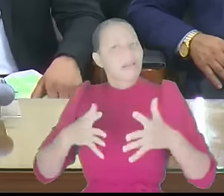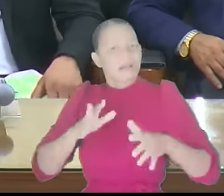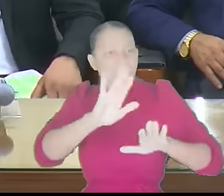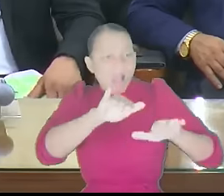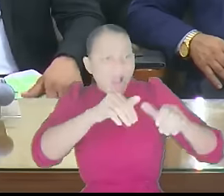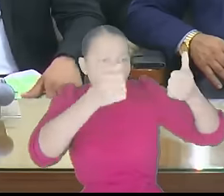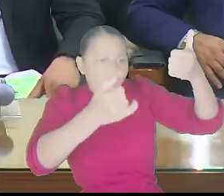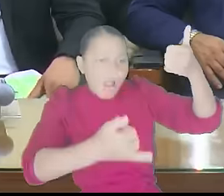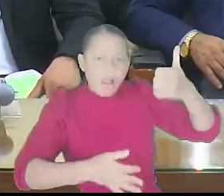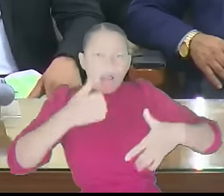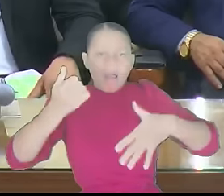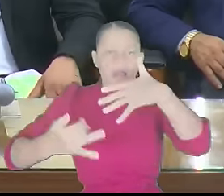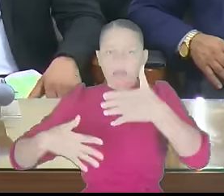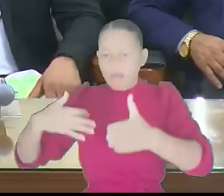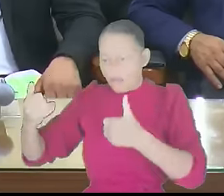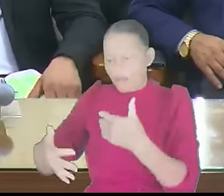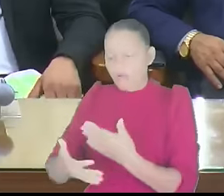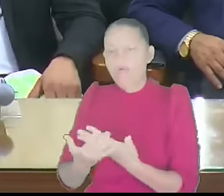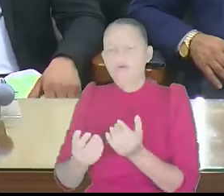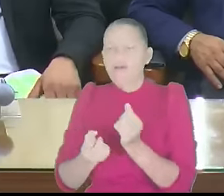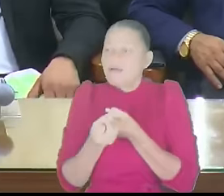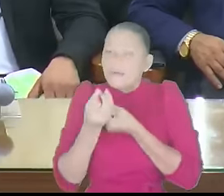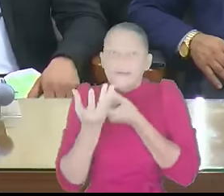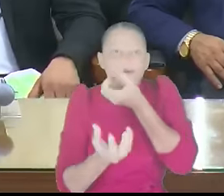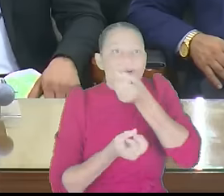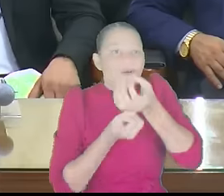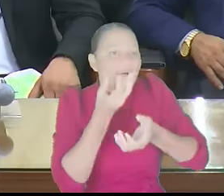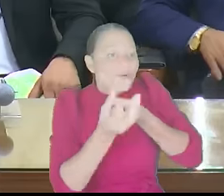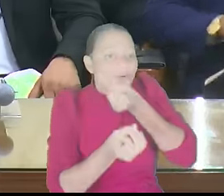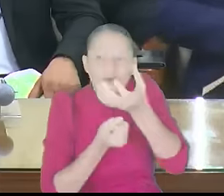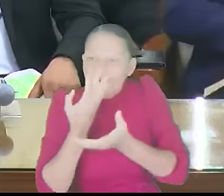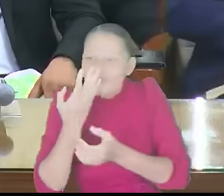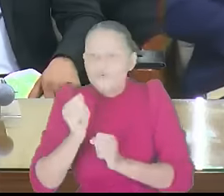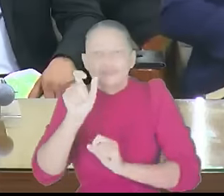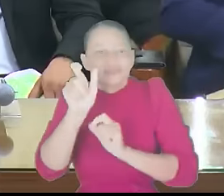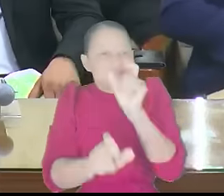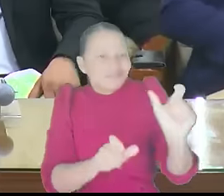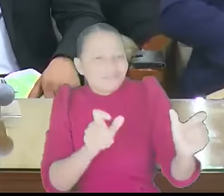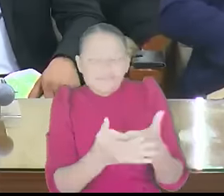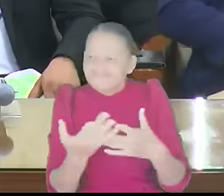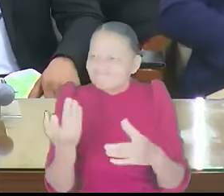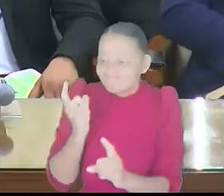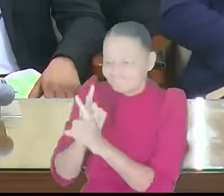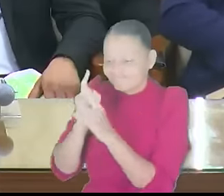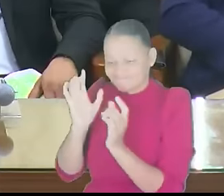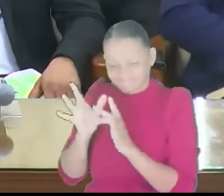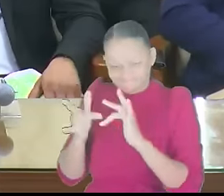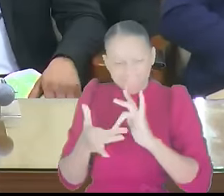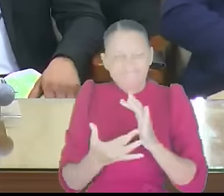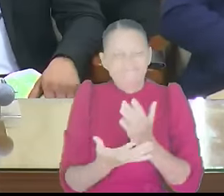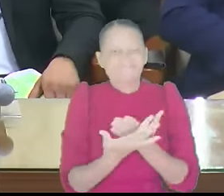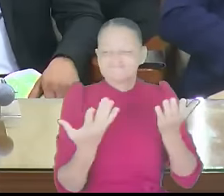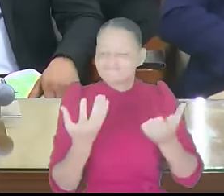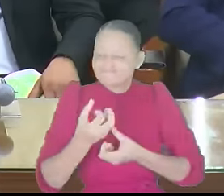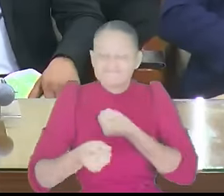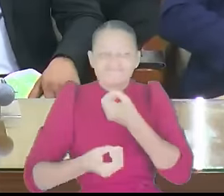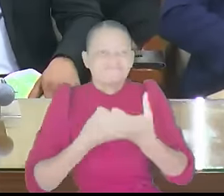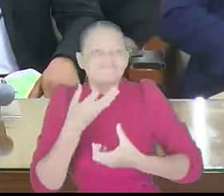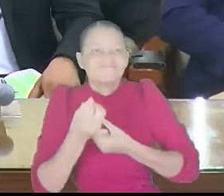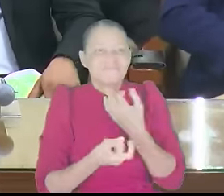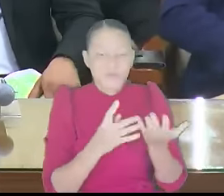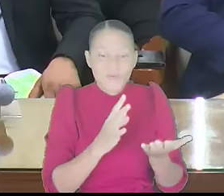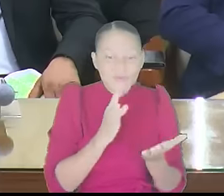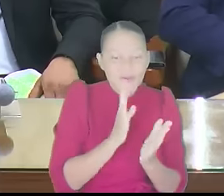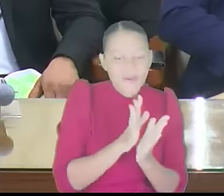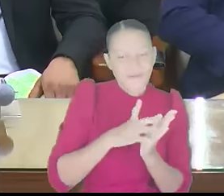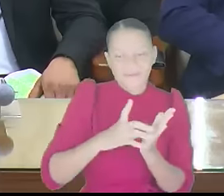milagres de Jesus. Conte ao povo os ensinos de Jesus. Conte ao povo os encontros que Jesus teve com as pessoas. Conheça a Bíblia. Conheça